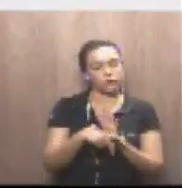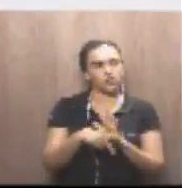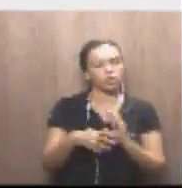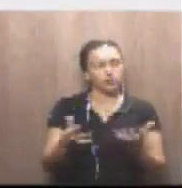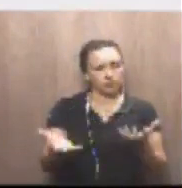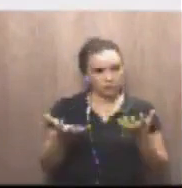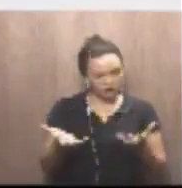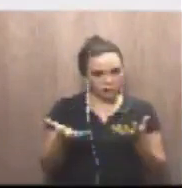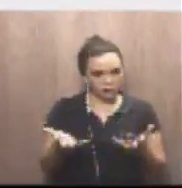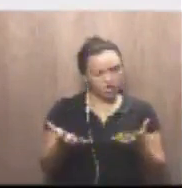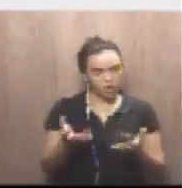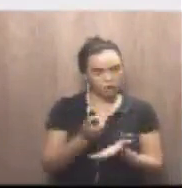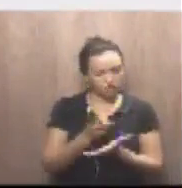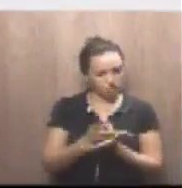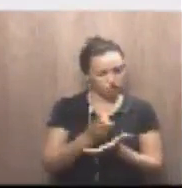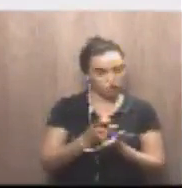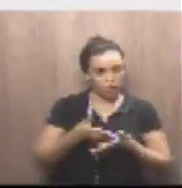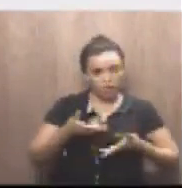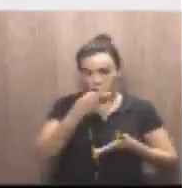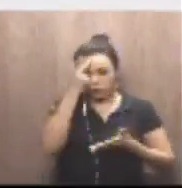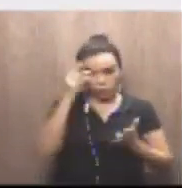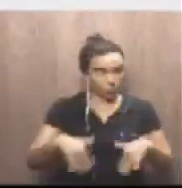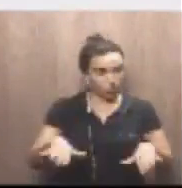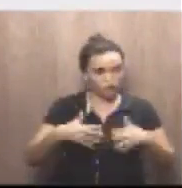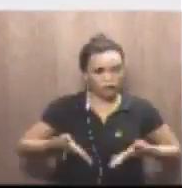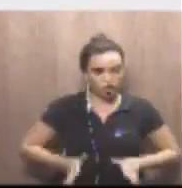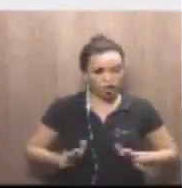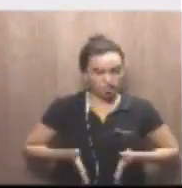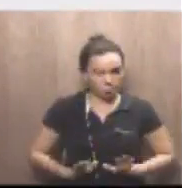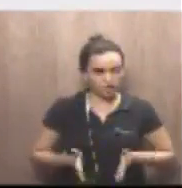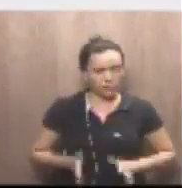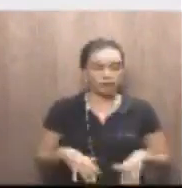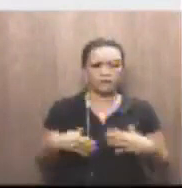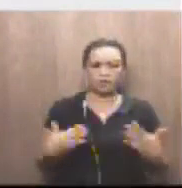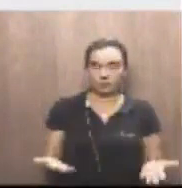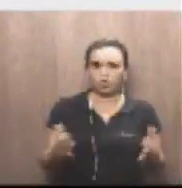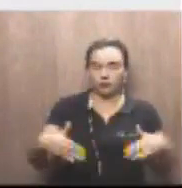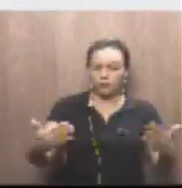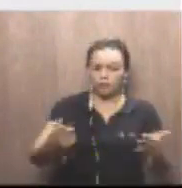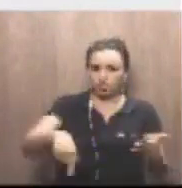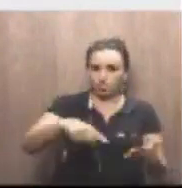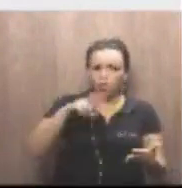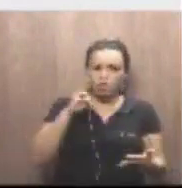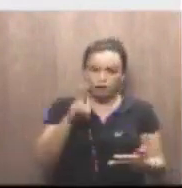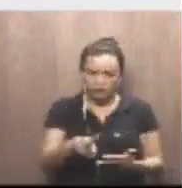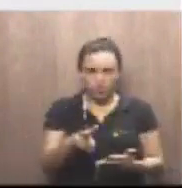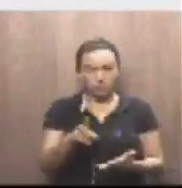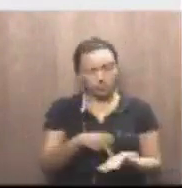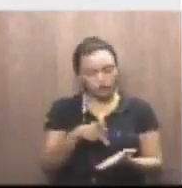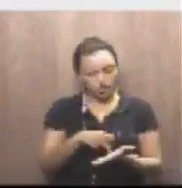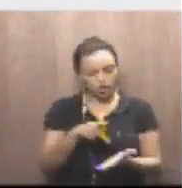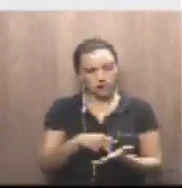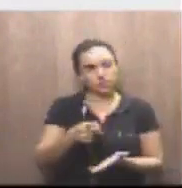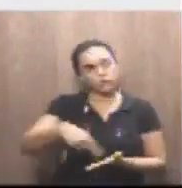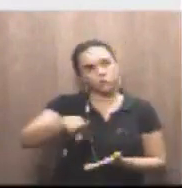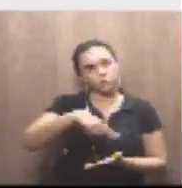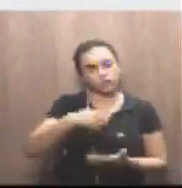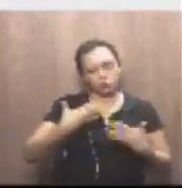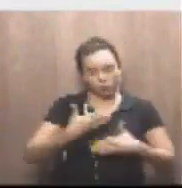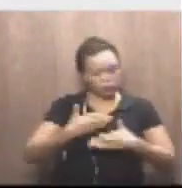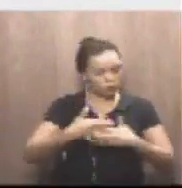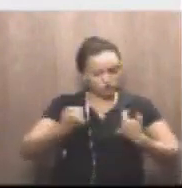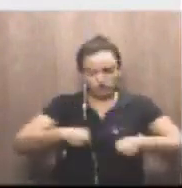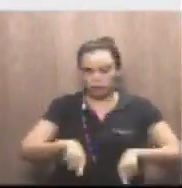a reprodução dos seres vivos. Olha assim, né? Então, quando a gente vai ver propriamente dito, o nosso corpo